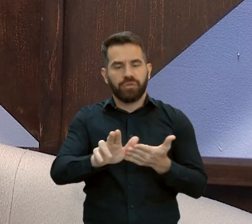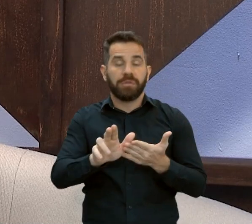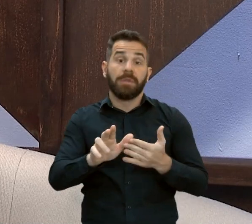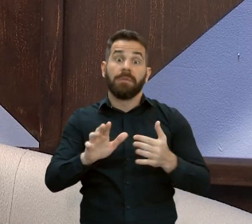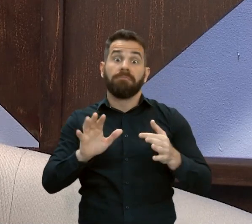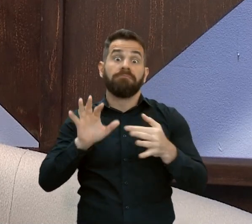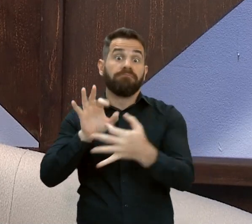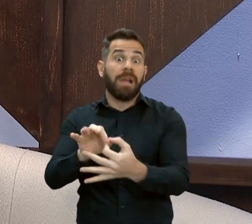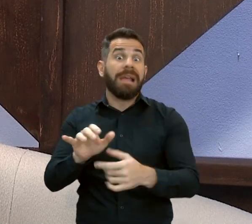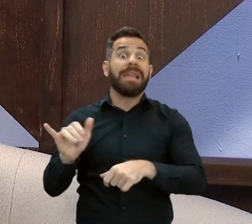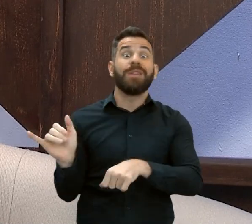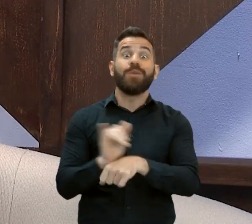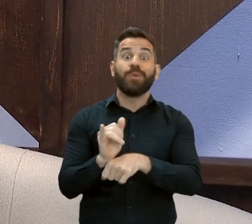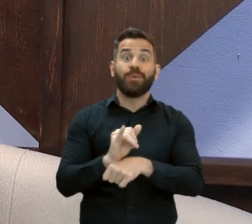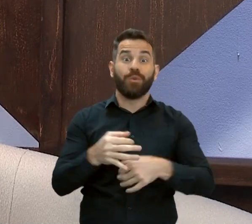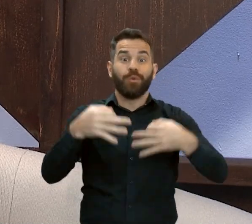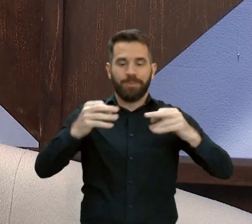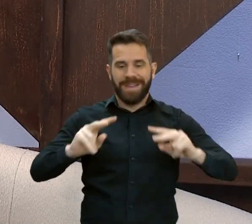com aquele episódio